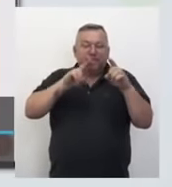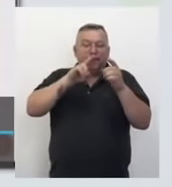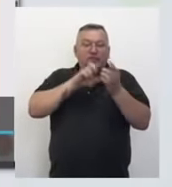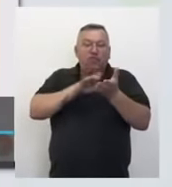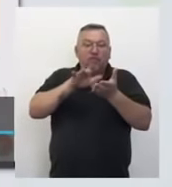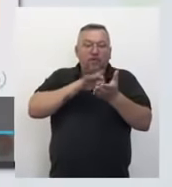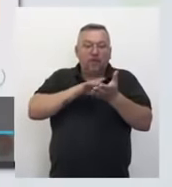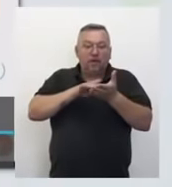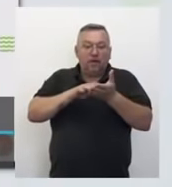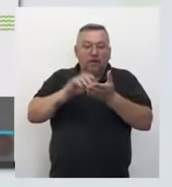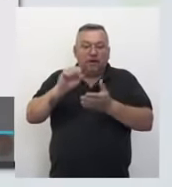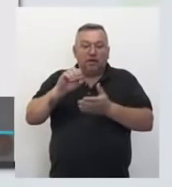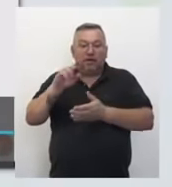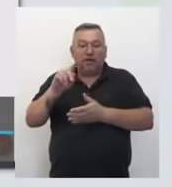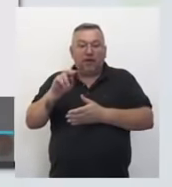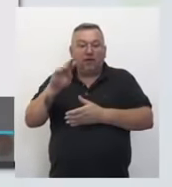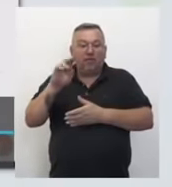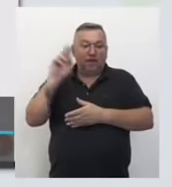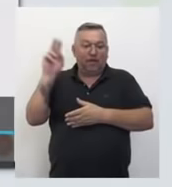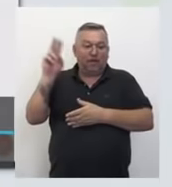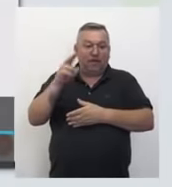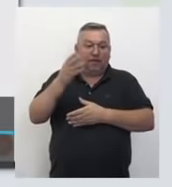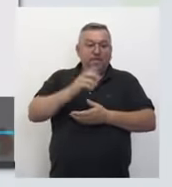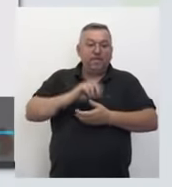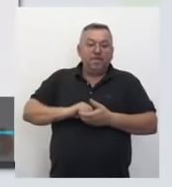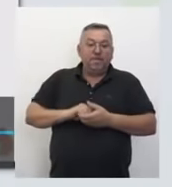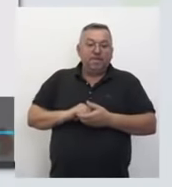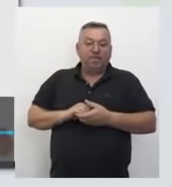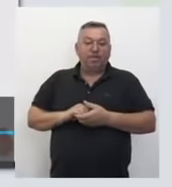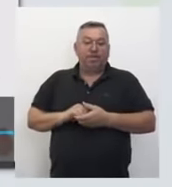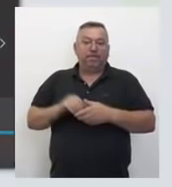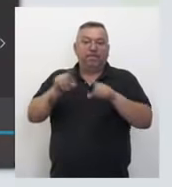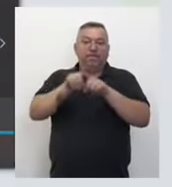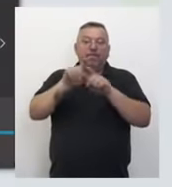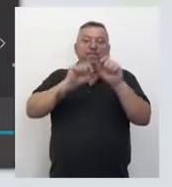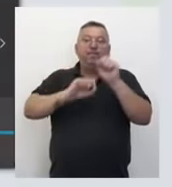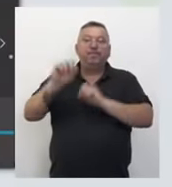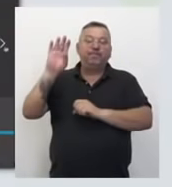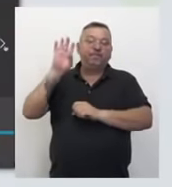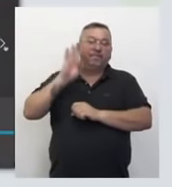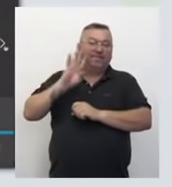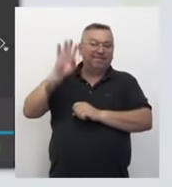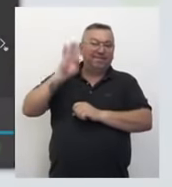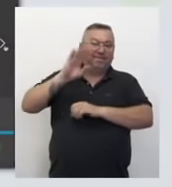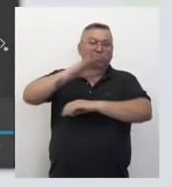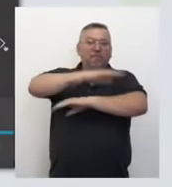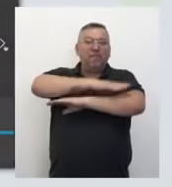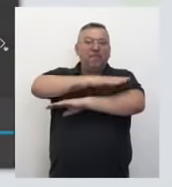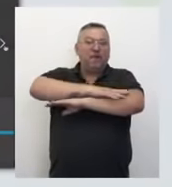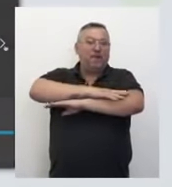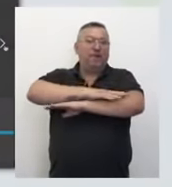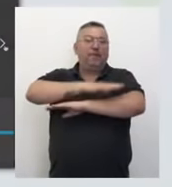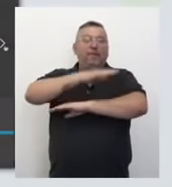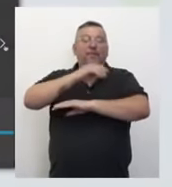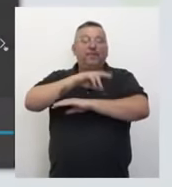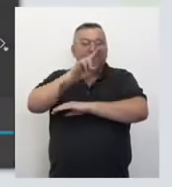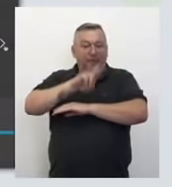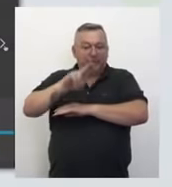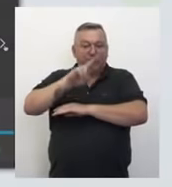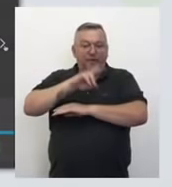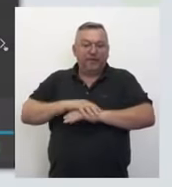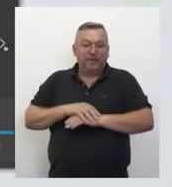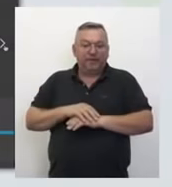chamado Scratch, como vocês estão vendo aqui na foto. Olha que legais essas janelas hackeadas usando o Scratch.